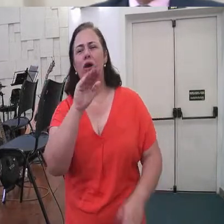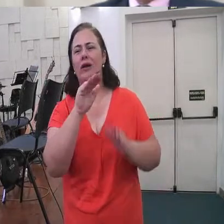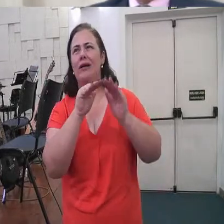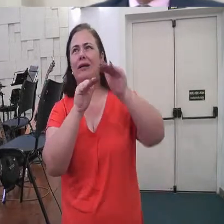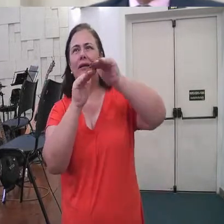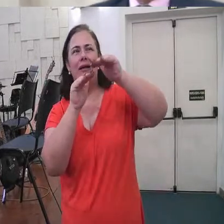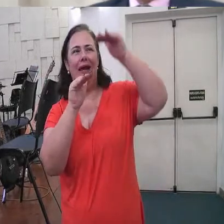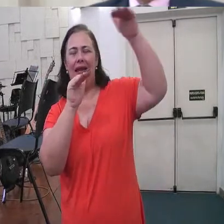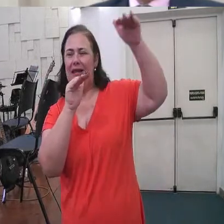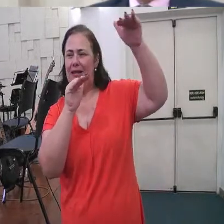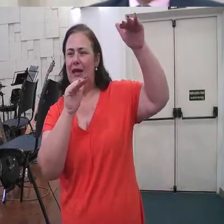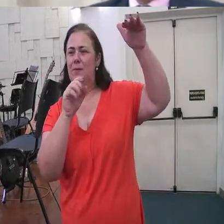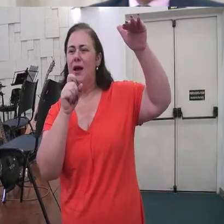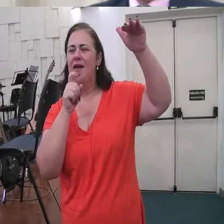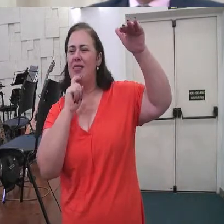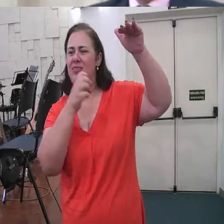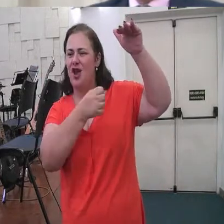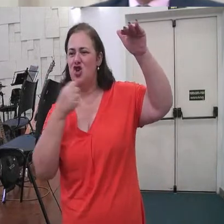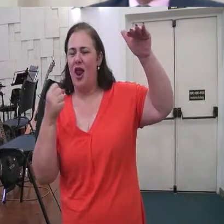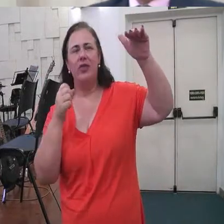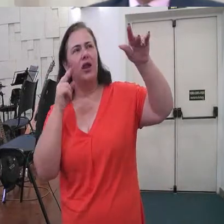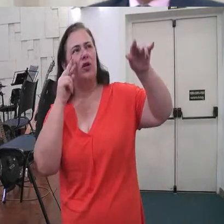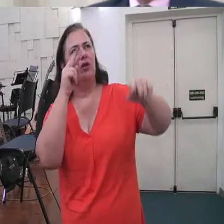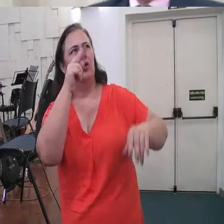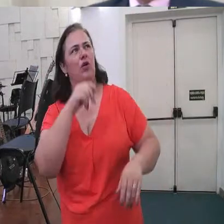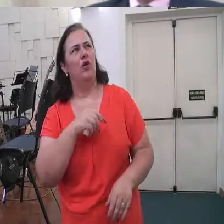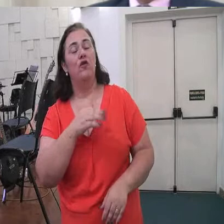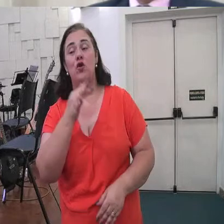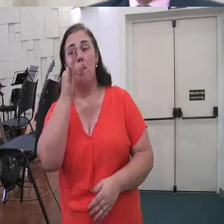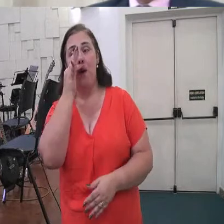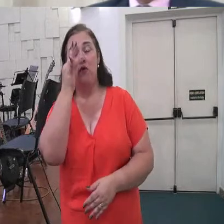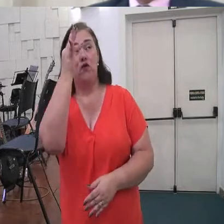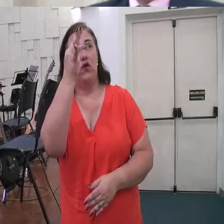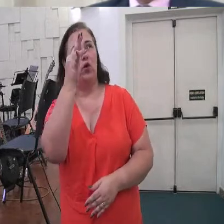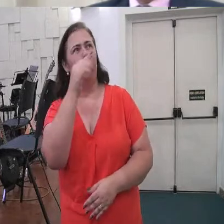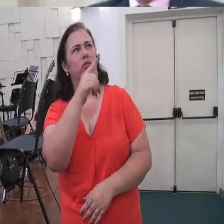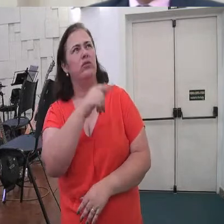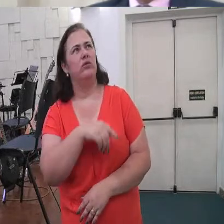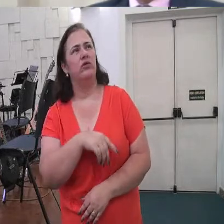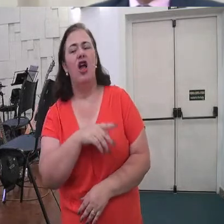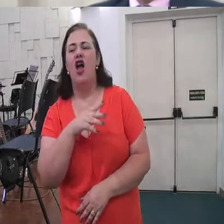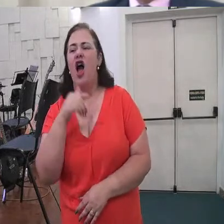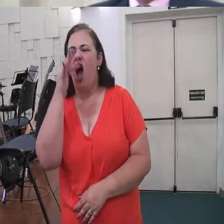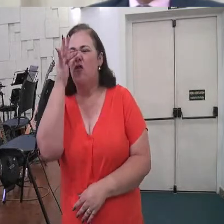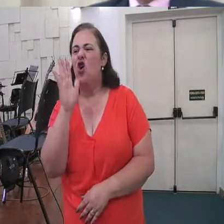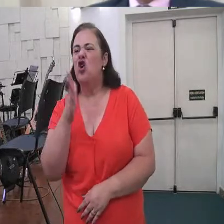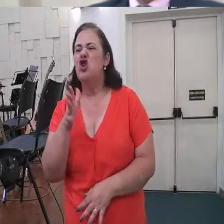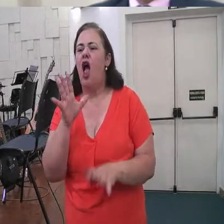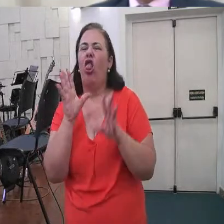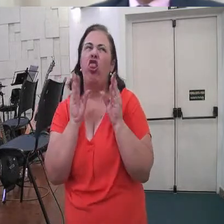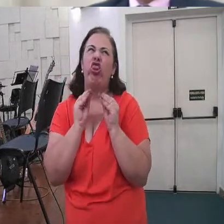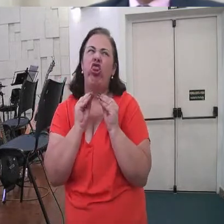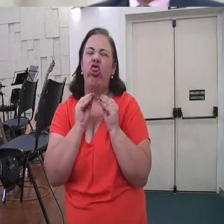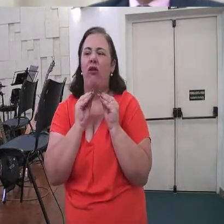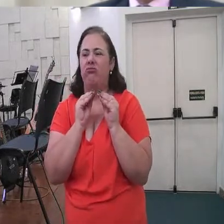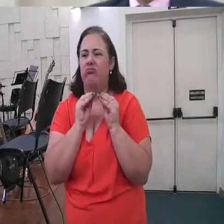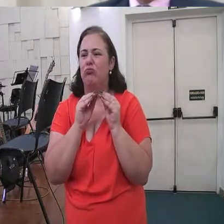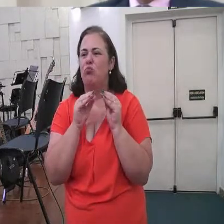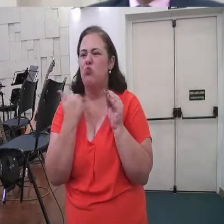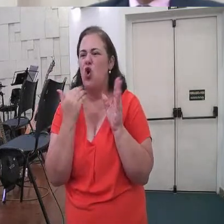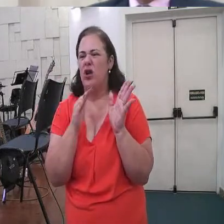E eu imediatamente já me lembrei desse aspecto aqui. Deve ter recebido em alguma igreja,